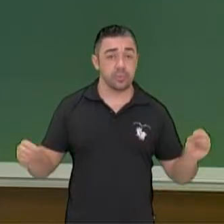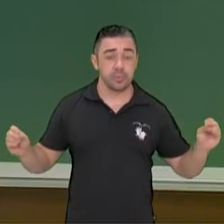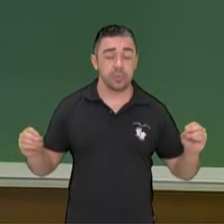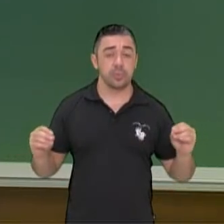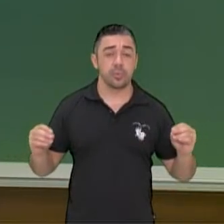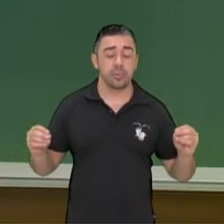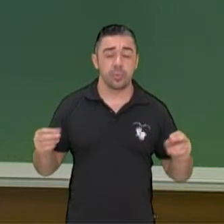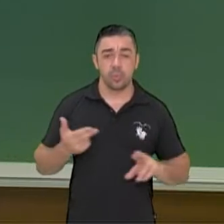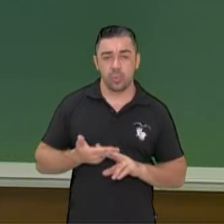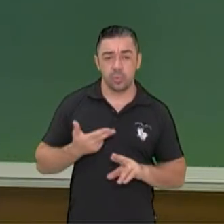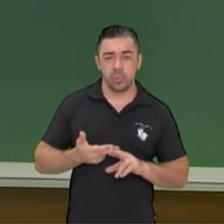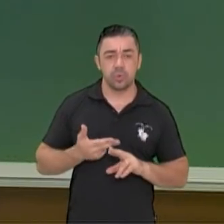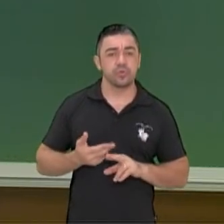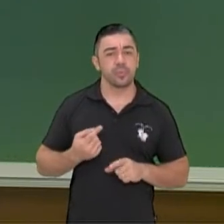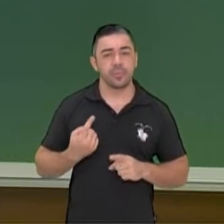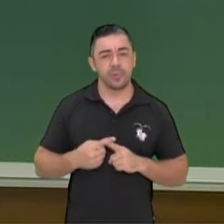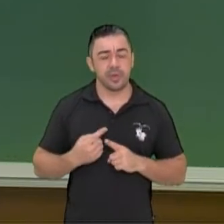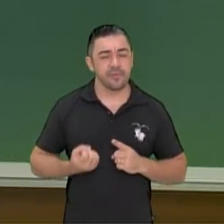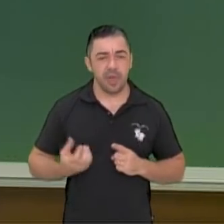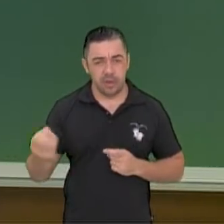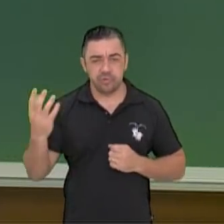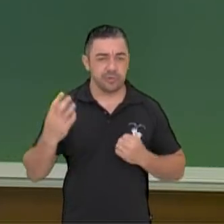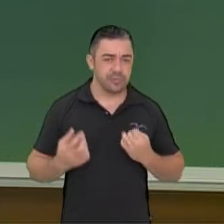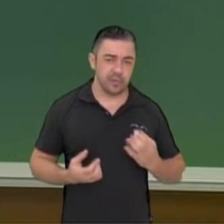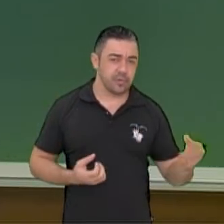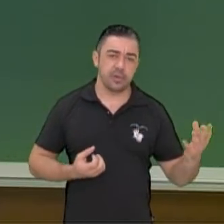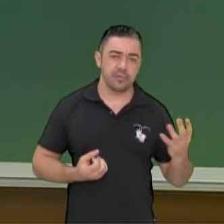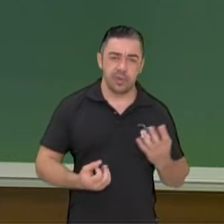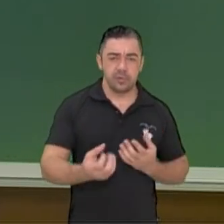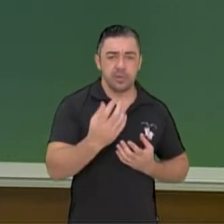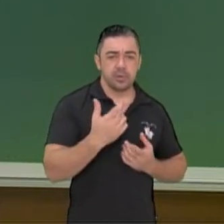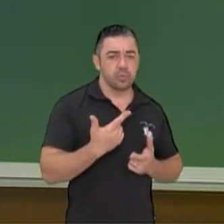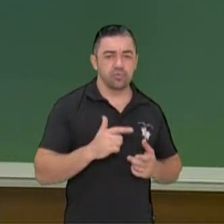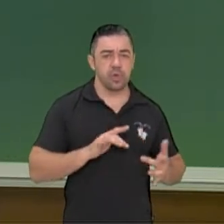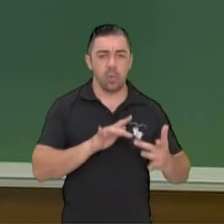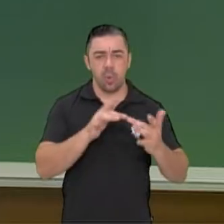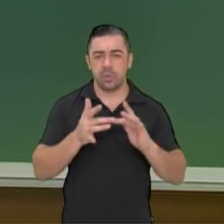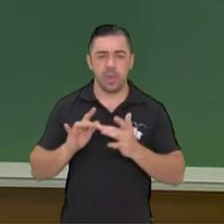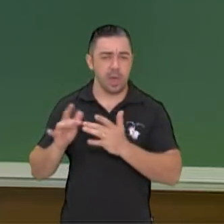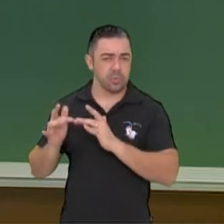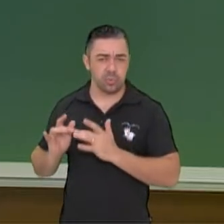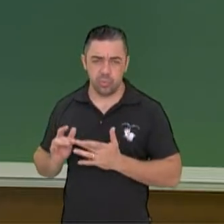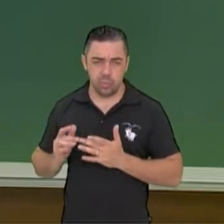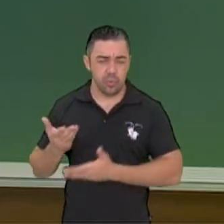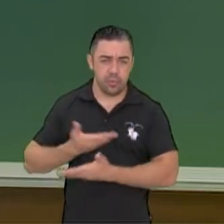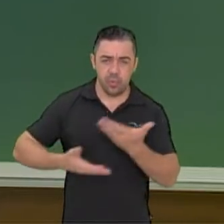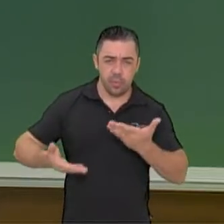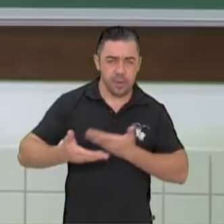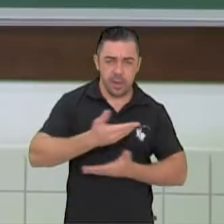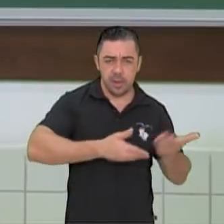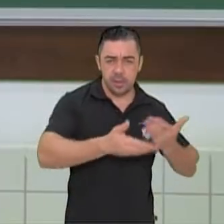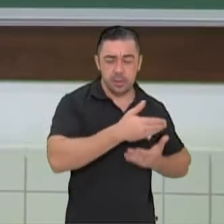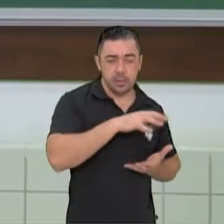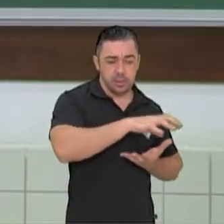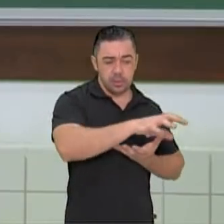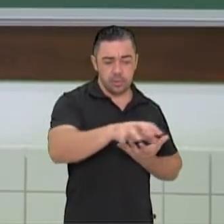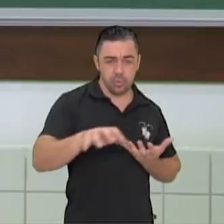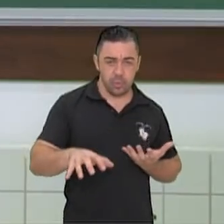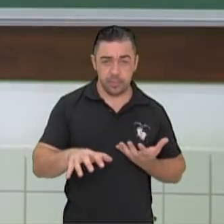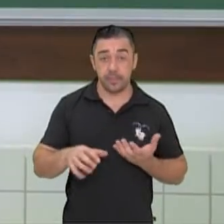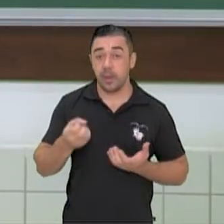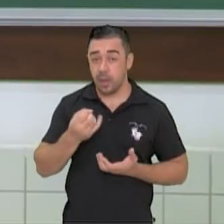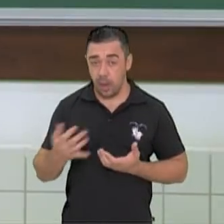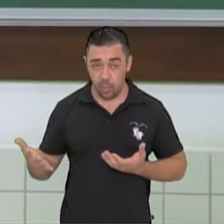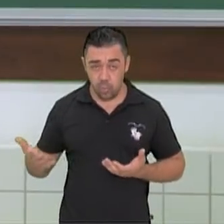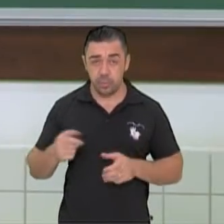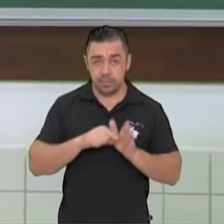história o uso dessas estradas por causa que não tinha esse contato comercial entre as regiões, e alguns